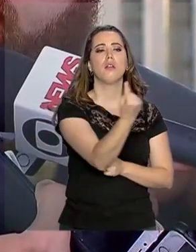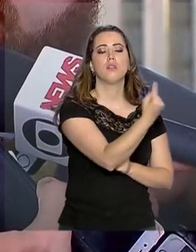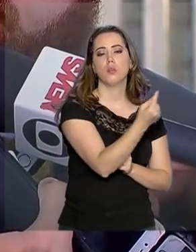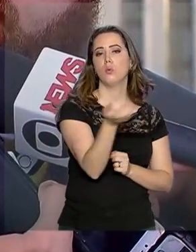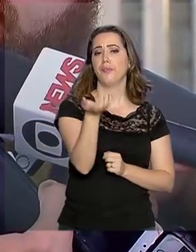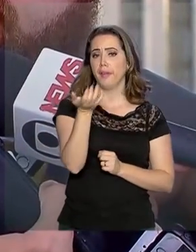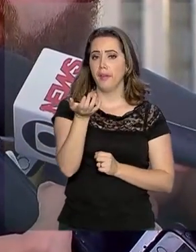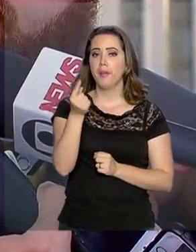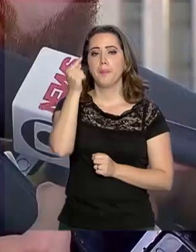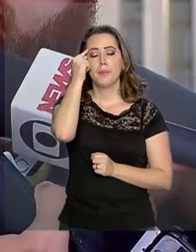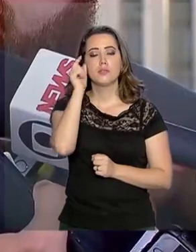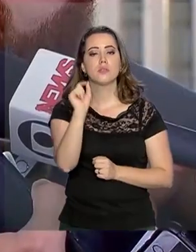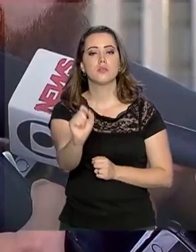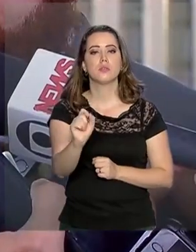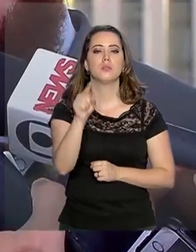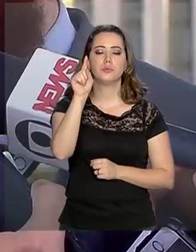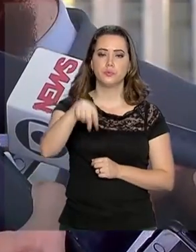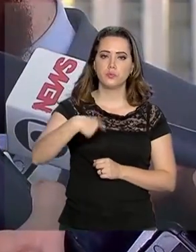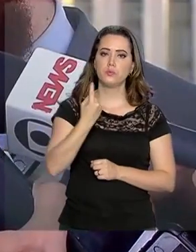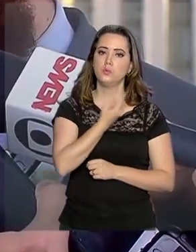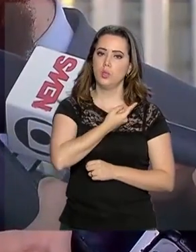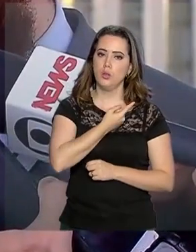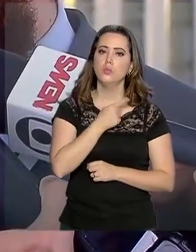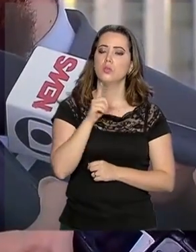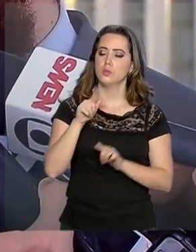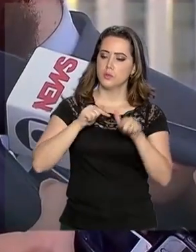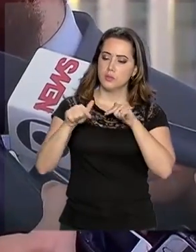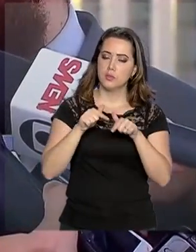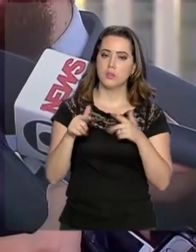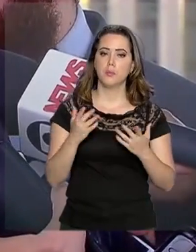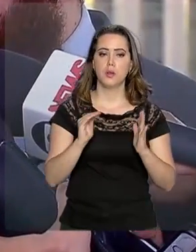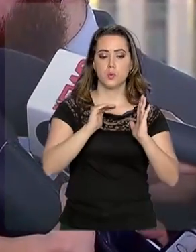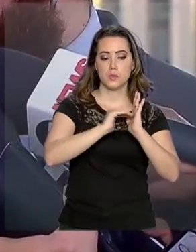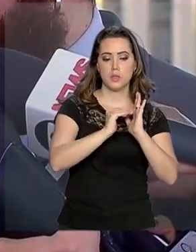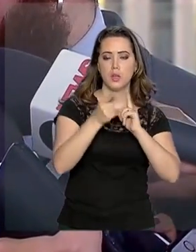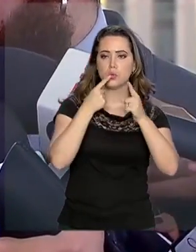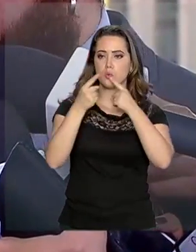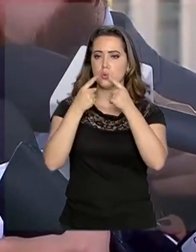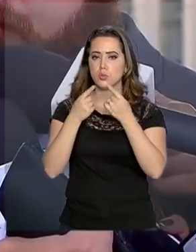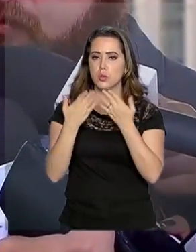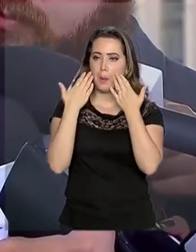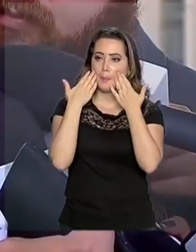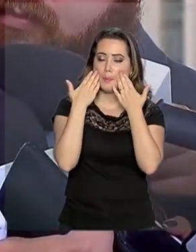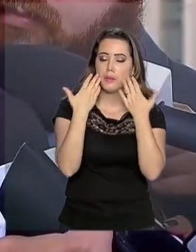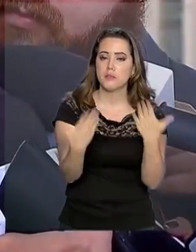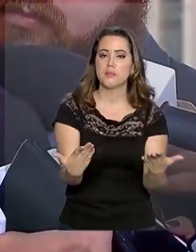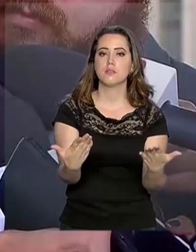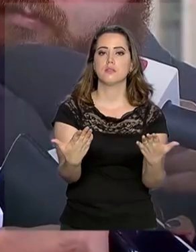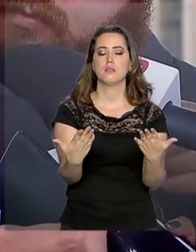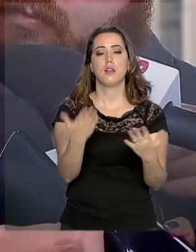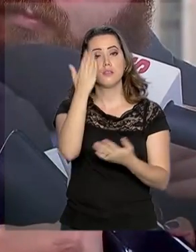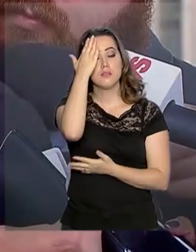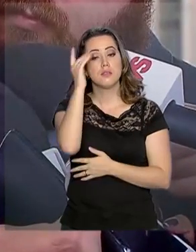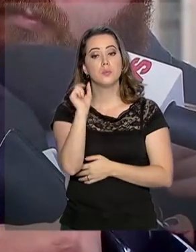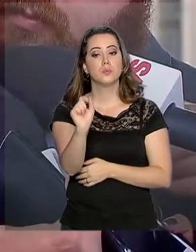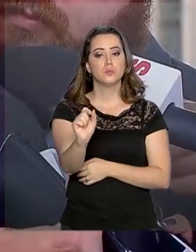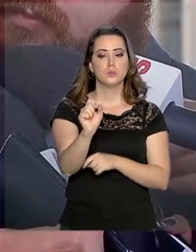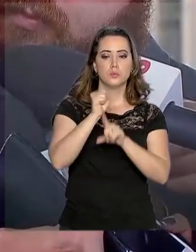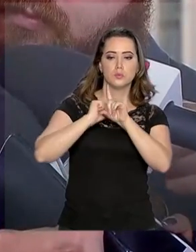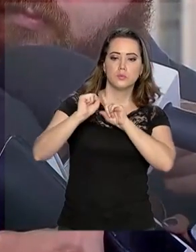que esse é o obrigação do Parlamento o Senado discutir debater e apresentar ouvindo a sociedade